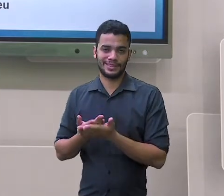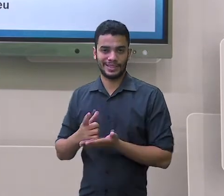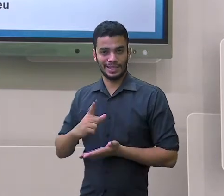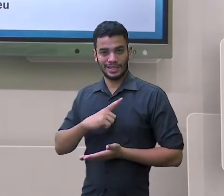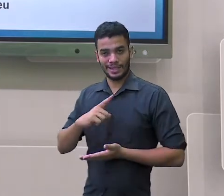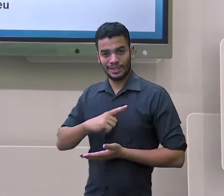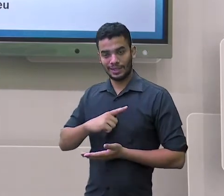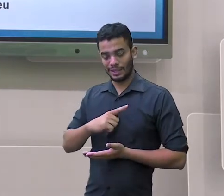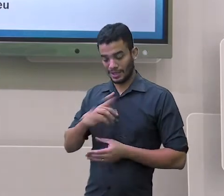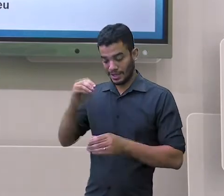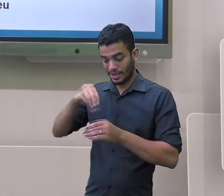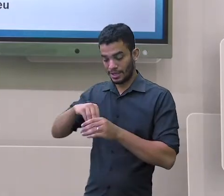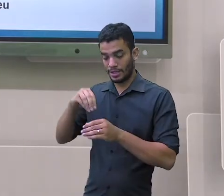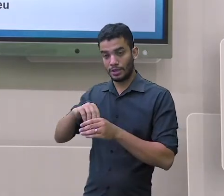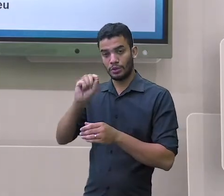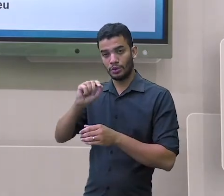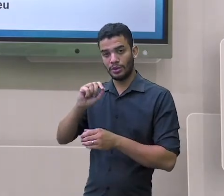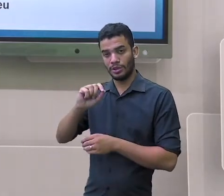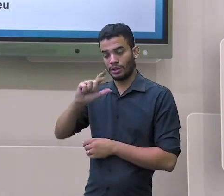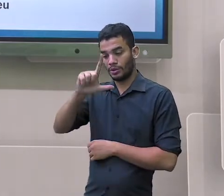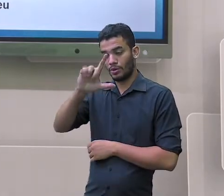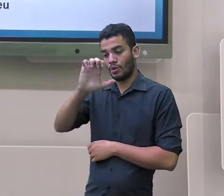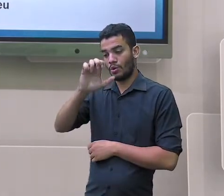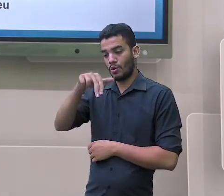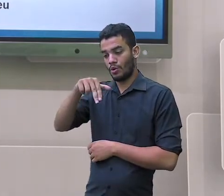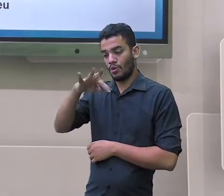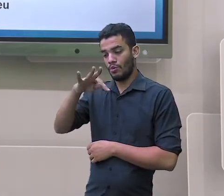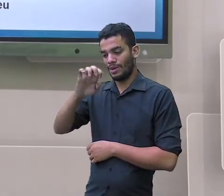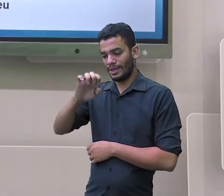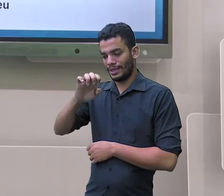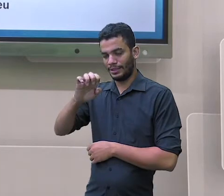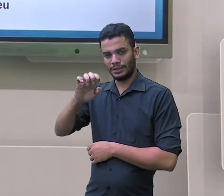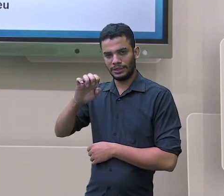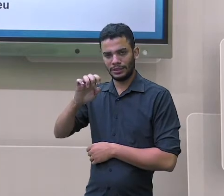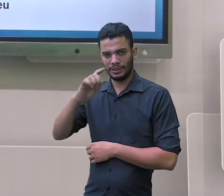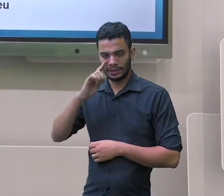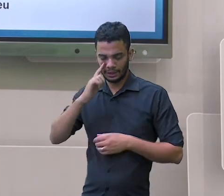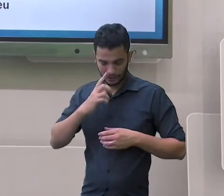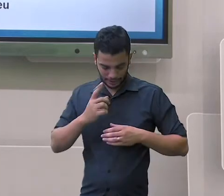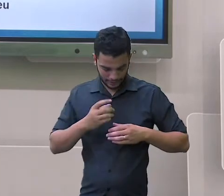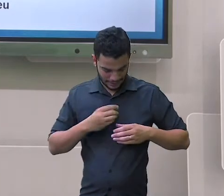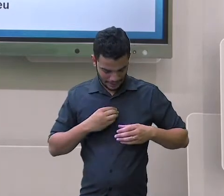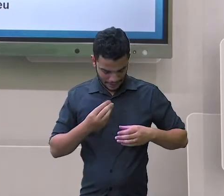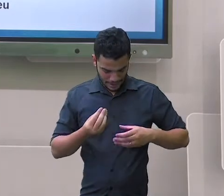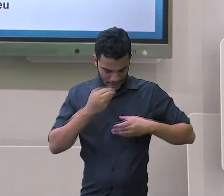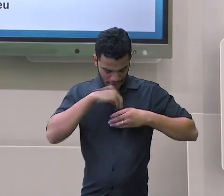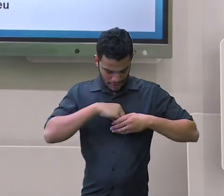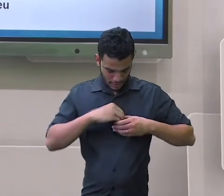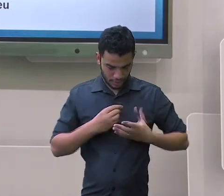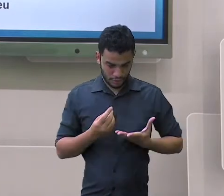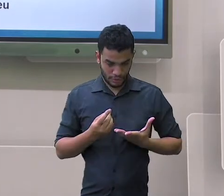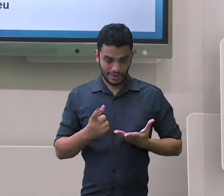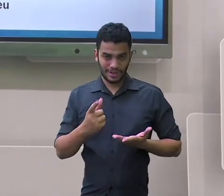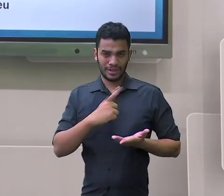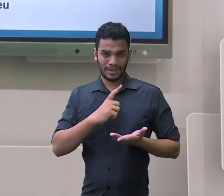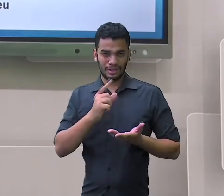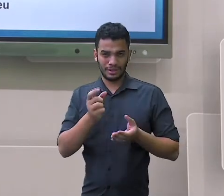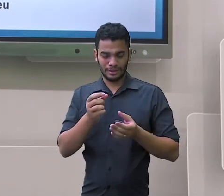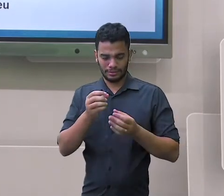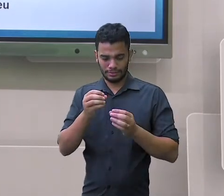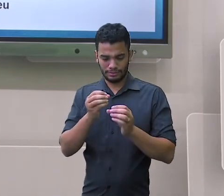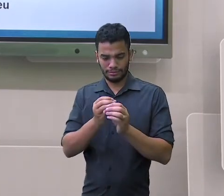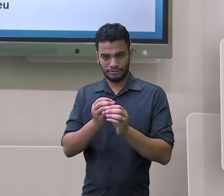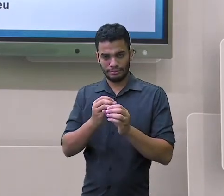para ampliar o tamanho do material a ser estudado, a ser